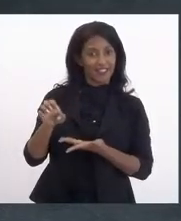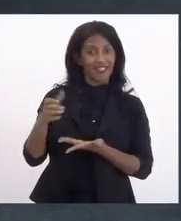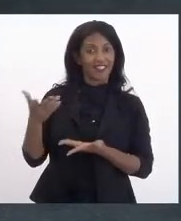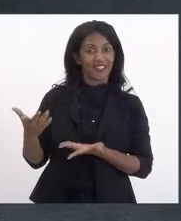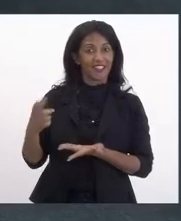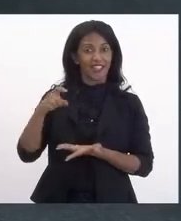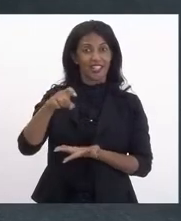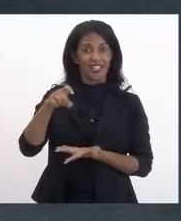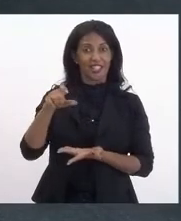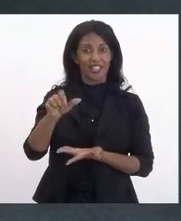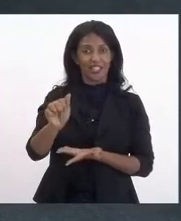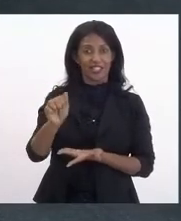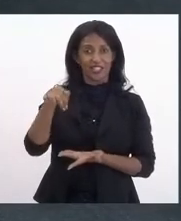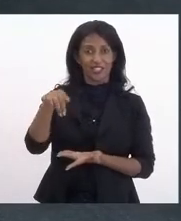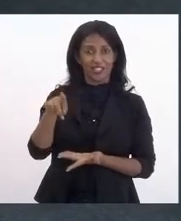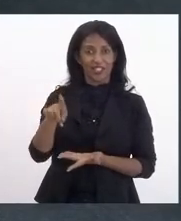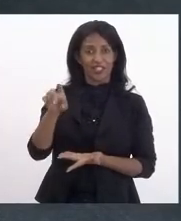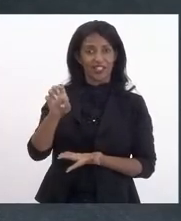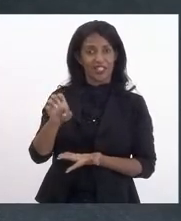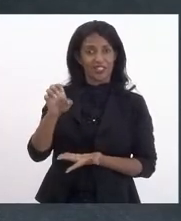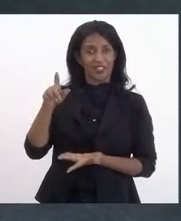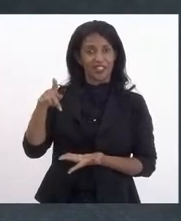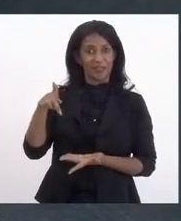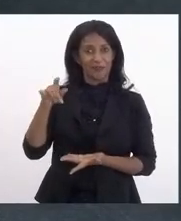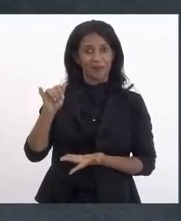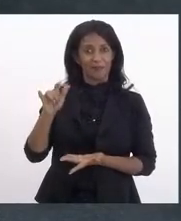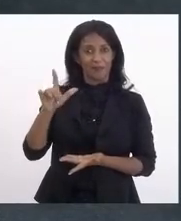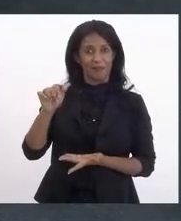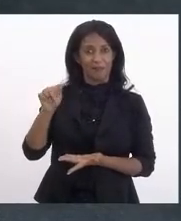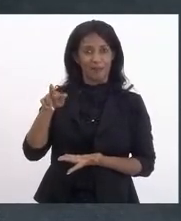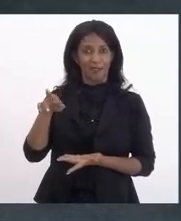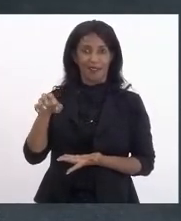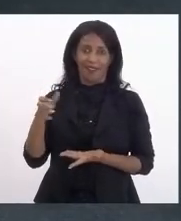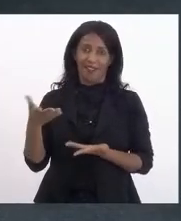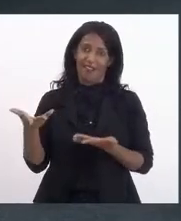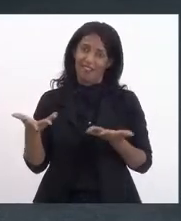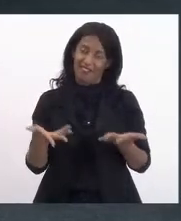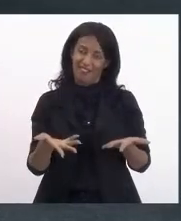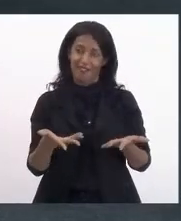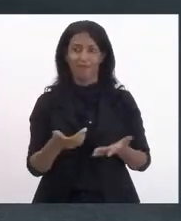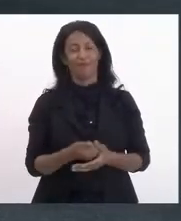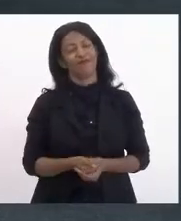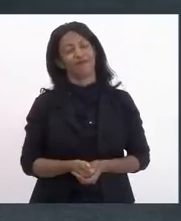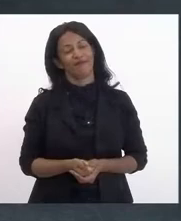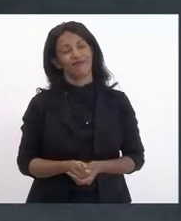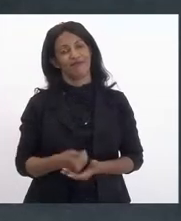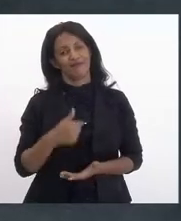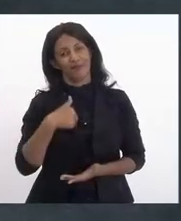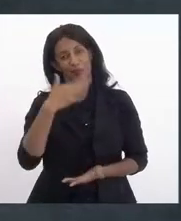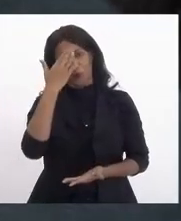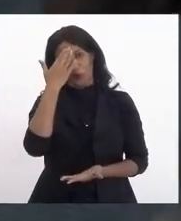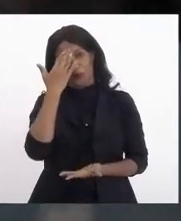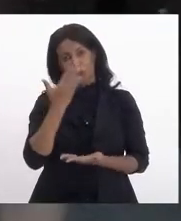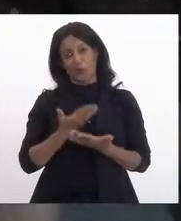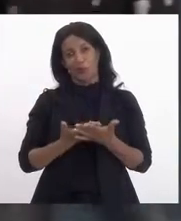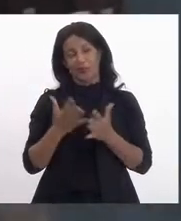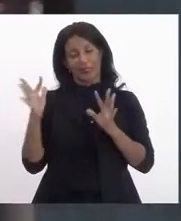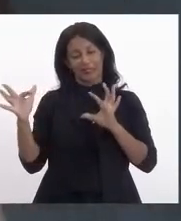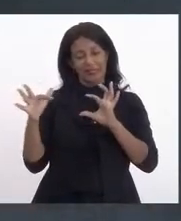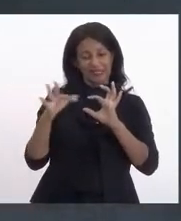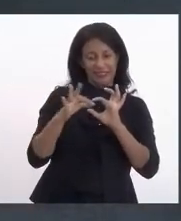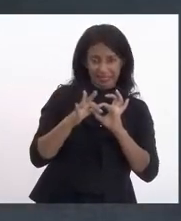é o popular Xande de Pilares. Ora, eu acredito em